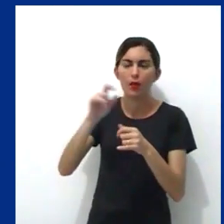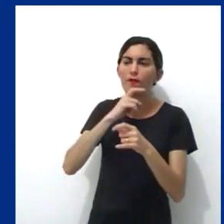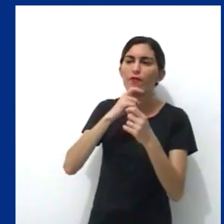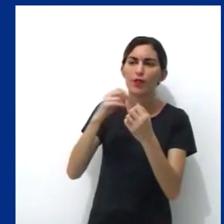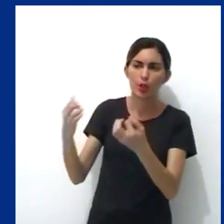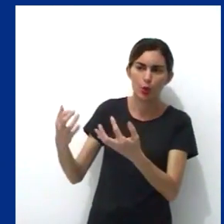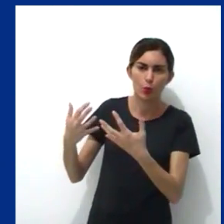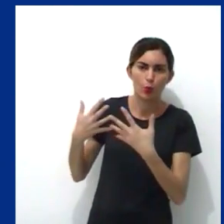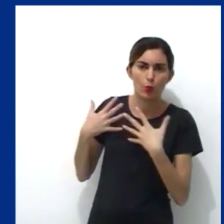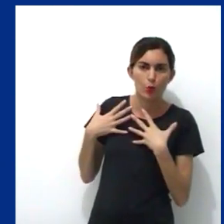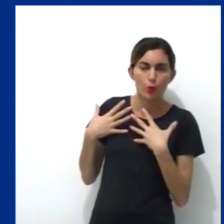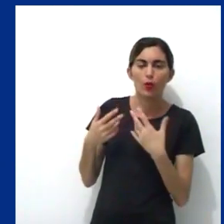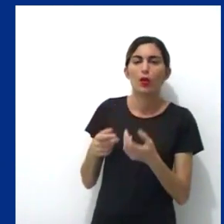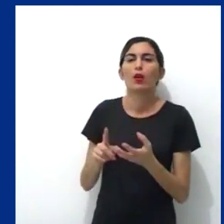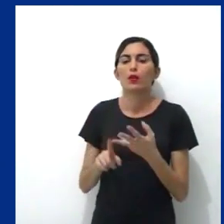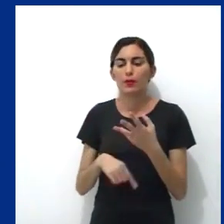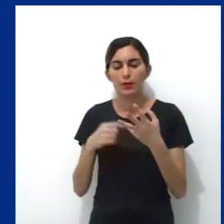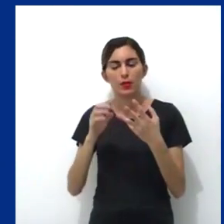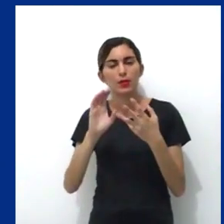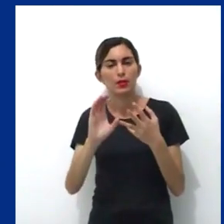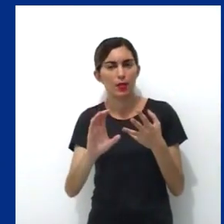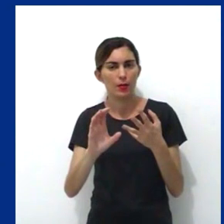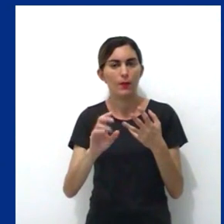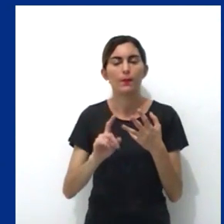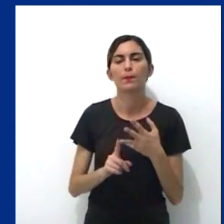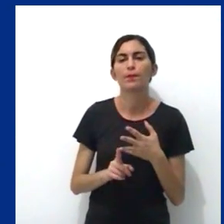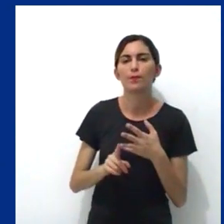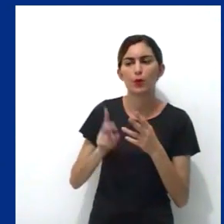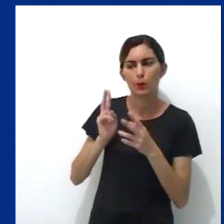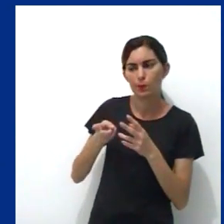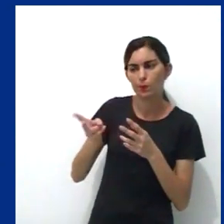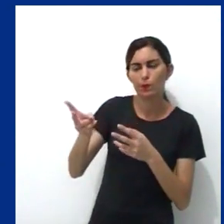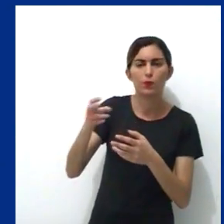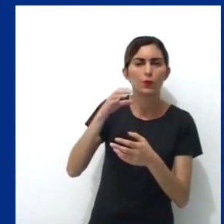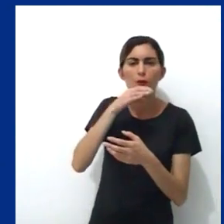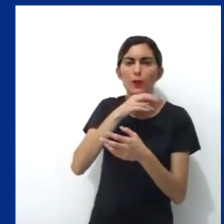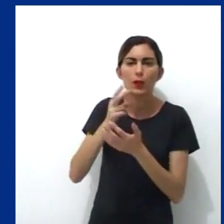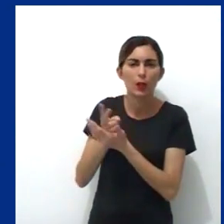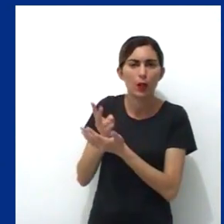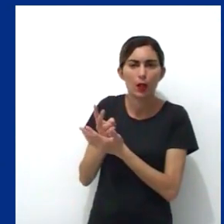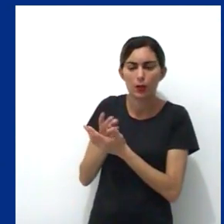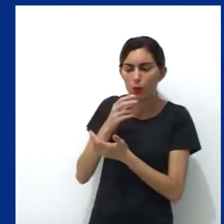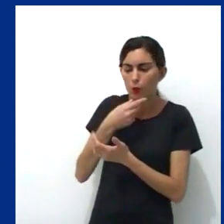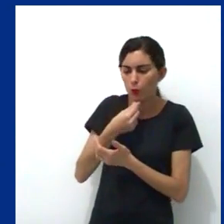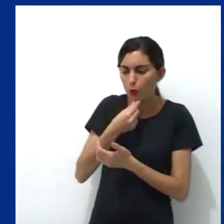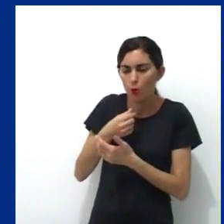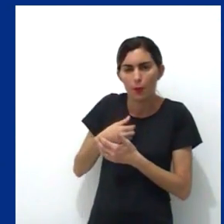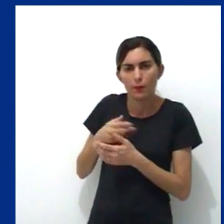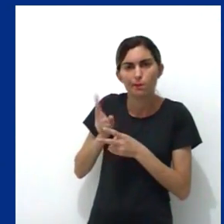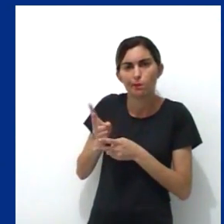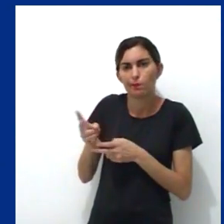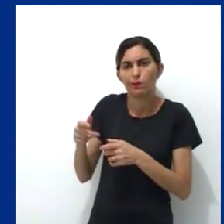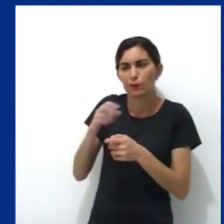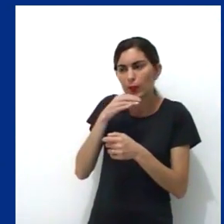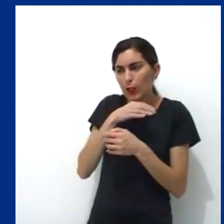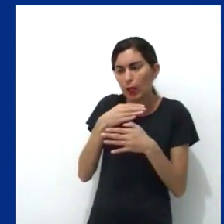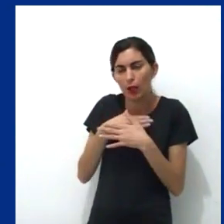jornal utilizada pelo homem é a de: letra A, absorver a umidade que dissipa